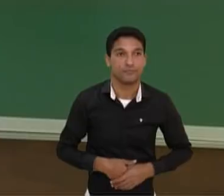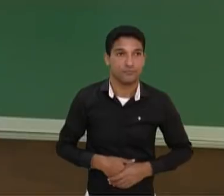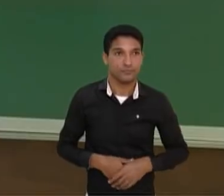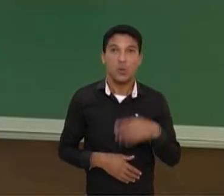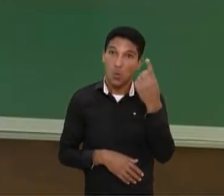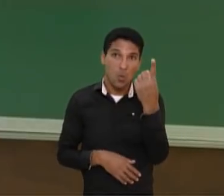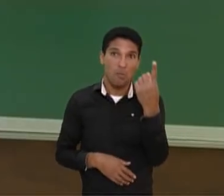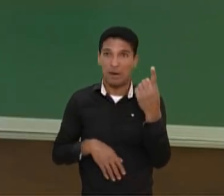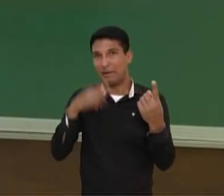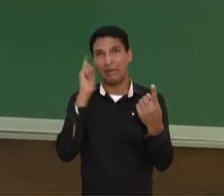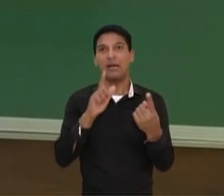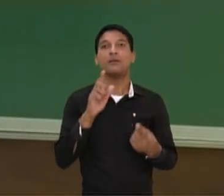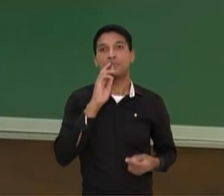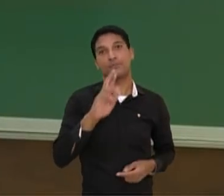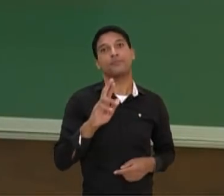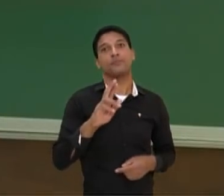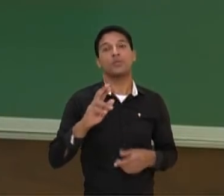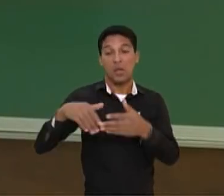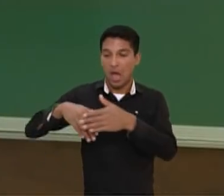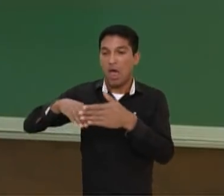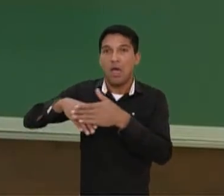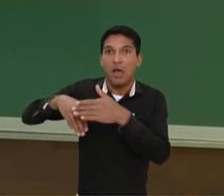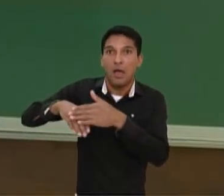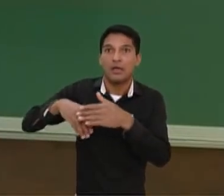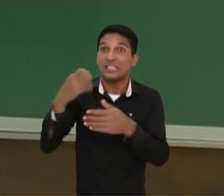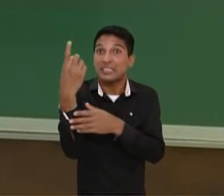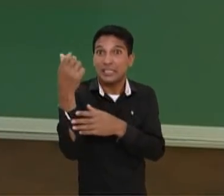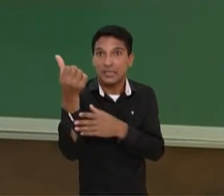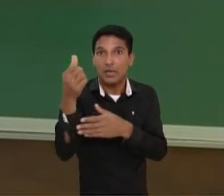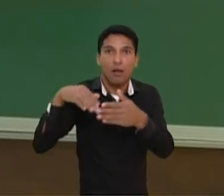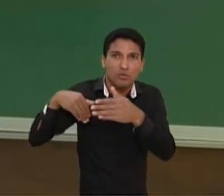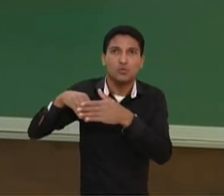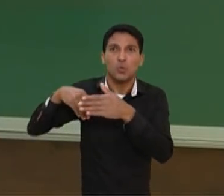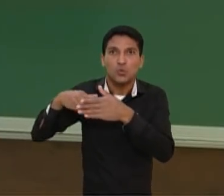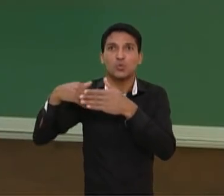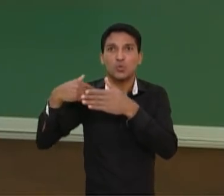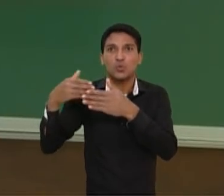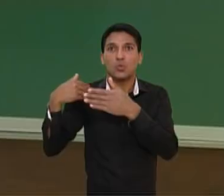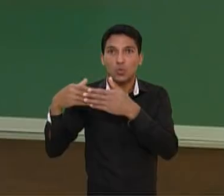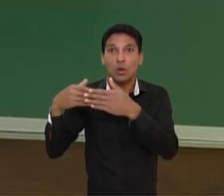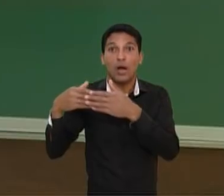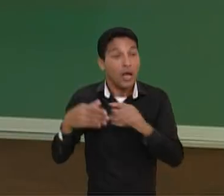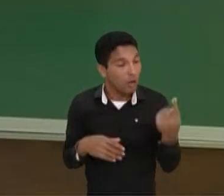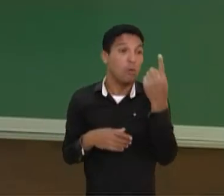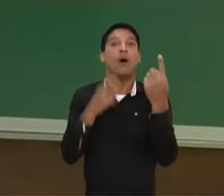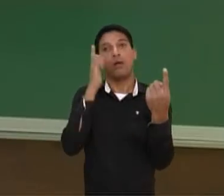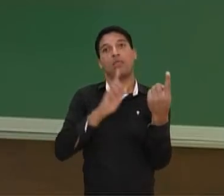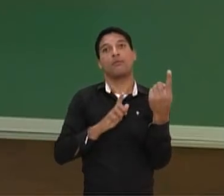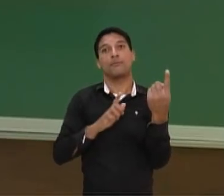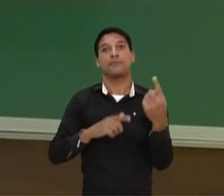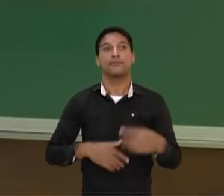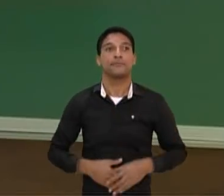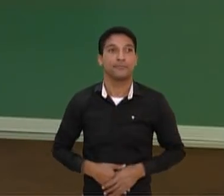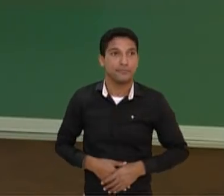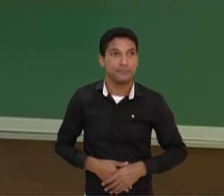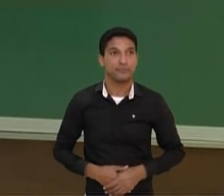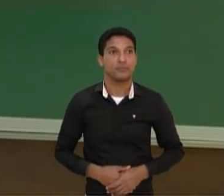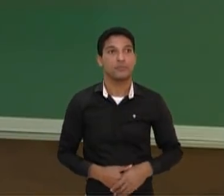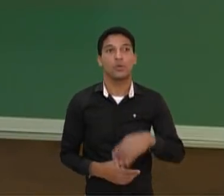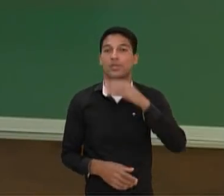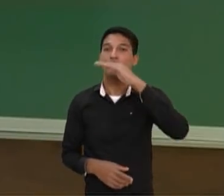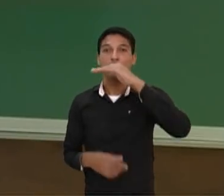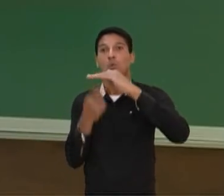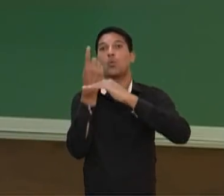ser a correta. Então, a probabilidade de que você acerte todas as questões vai ser o quê? De 1